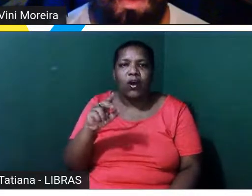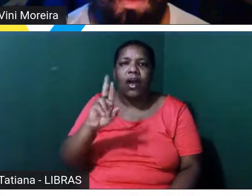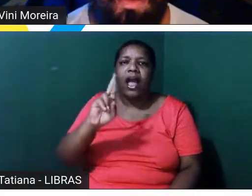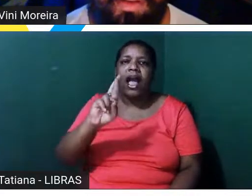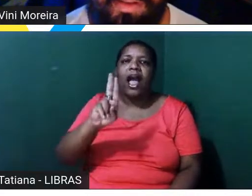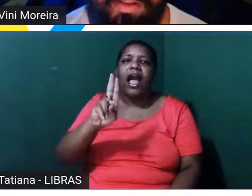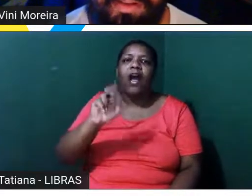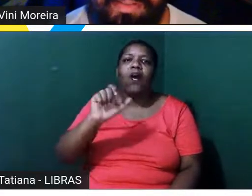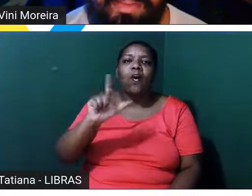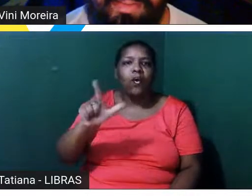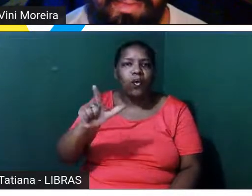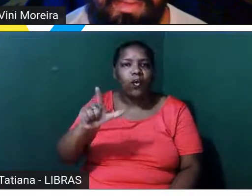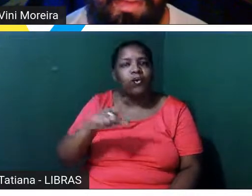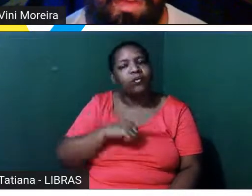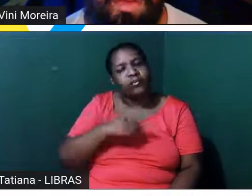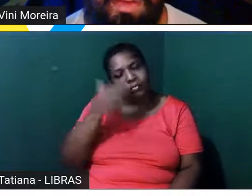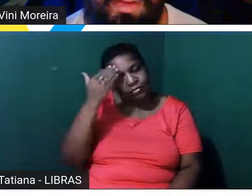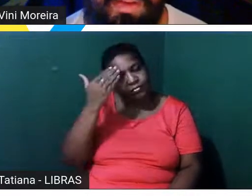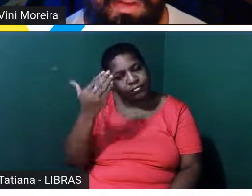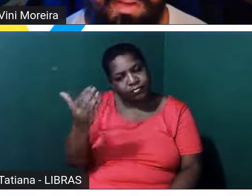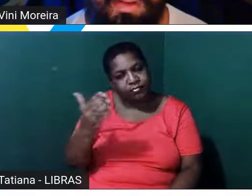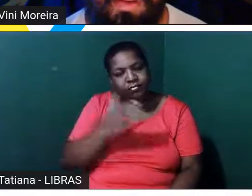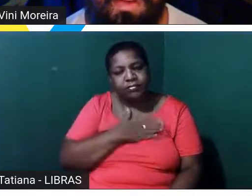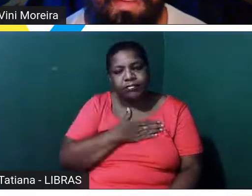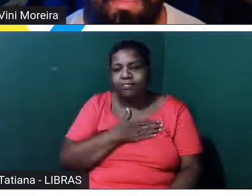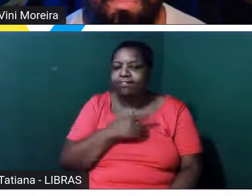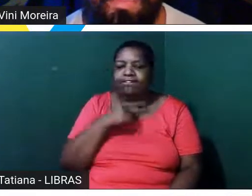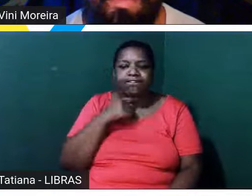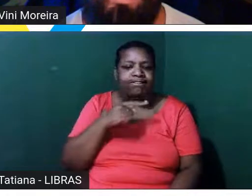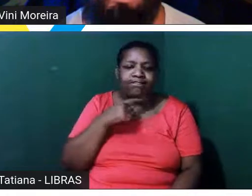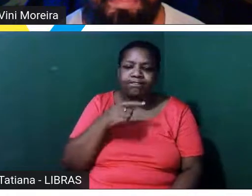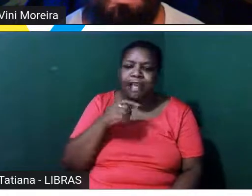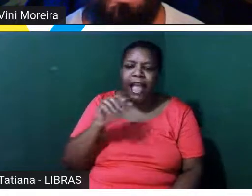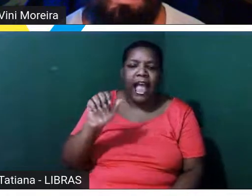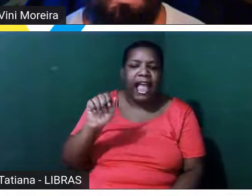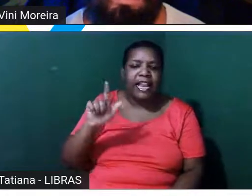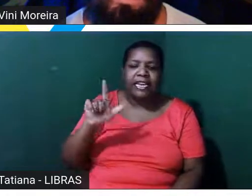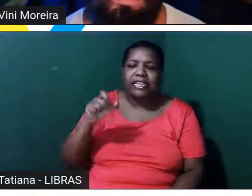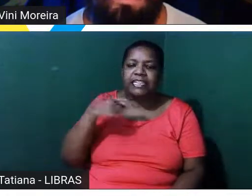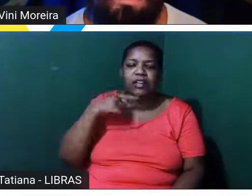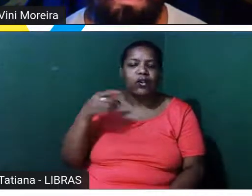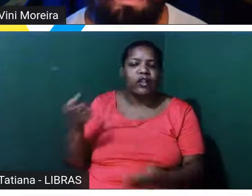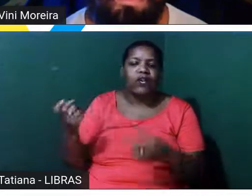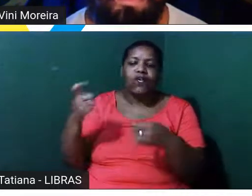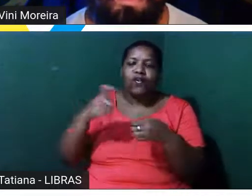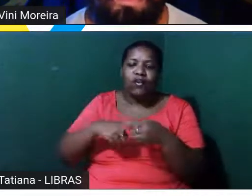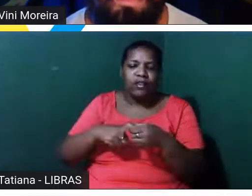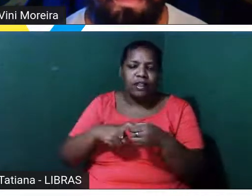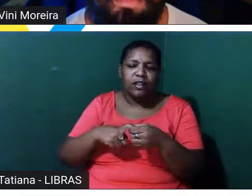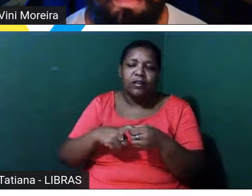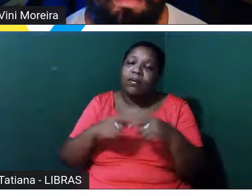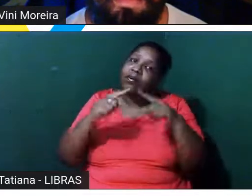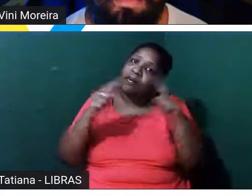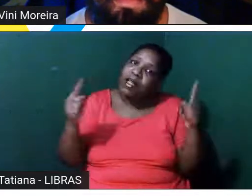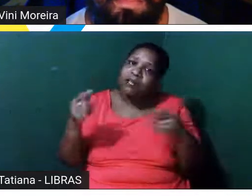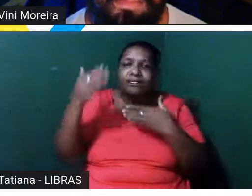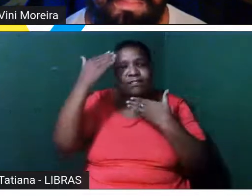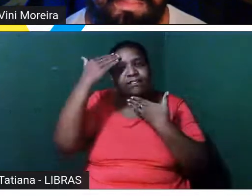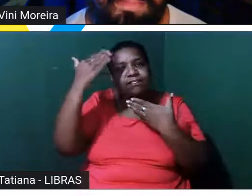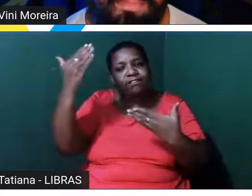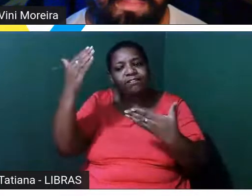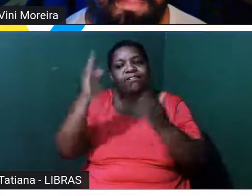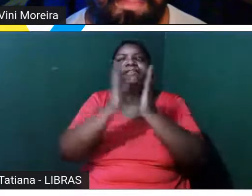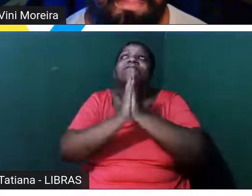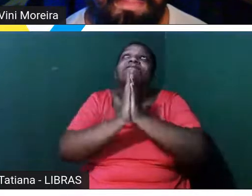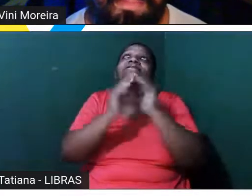Raul e Alice não vai conseguir voltar infelizmente mas eu acho que virou Muito obrigado